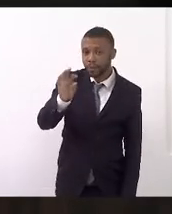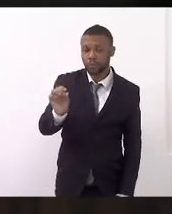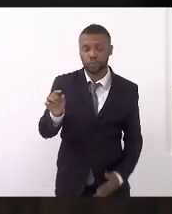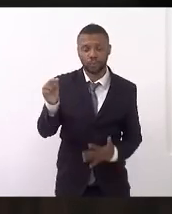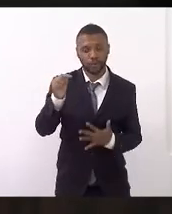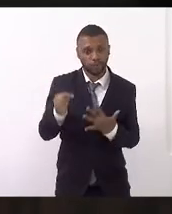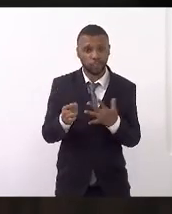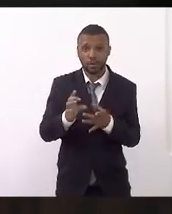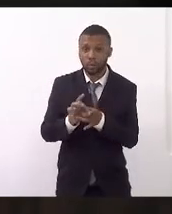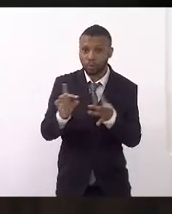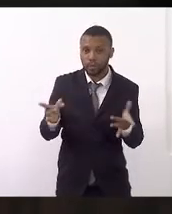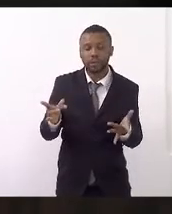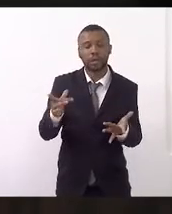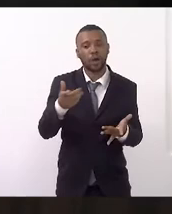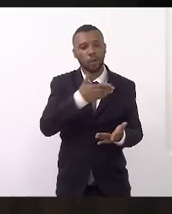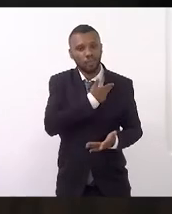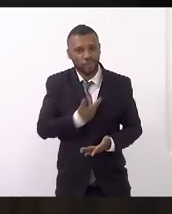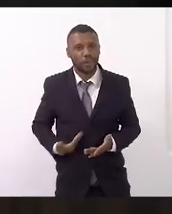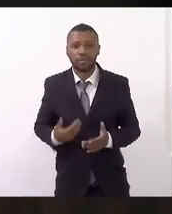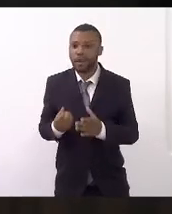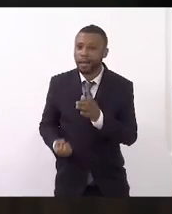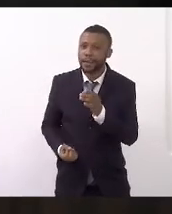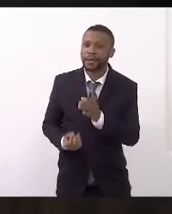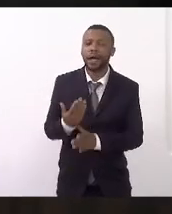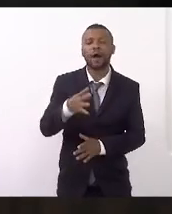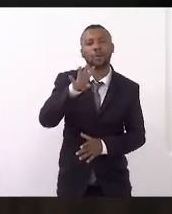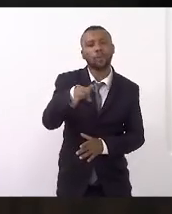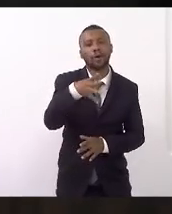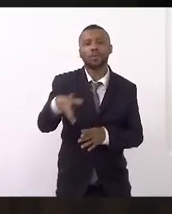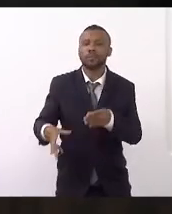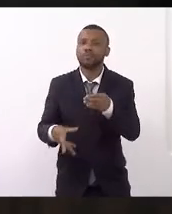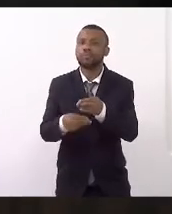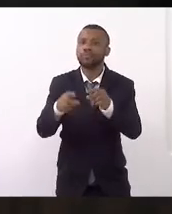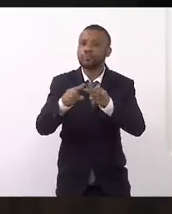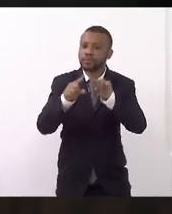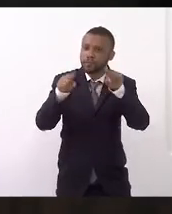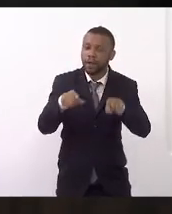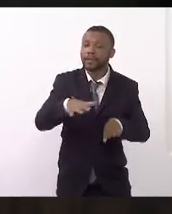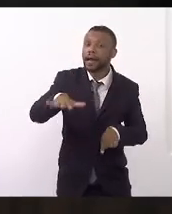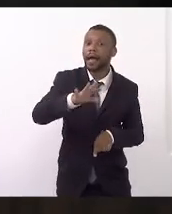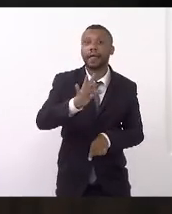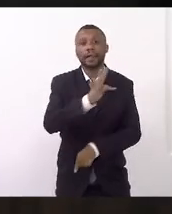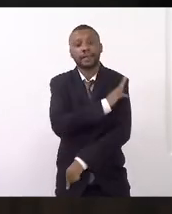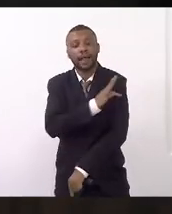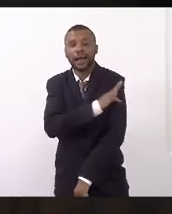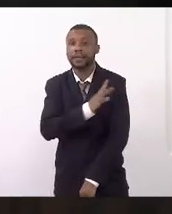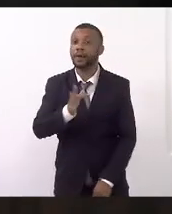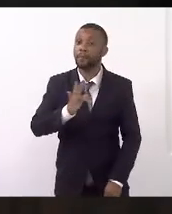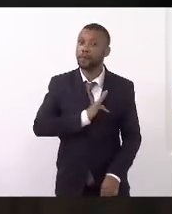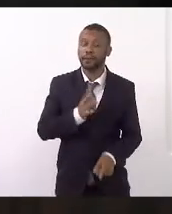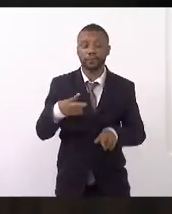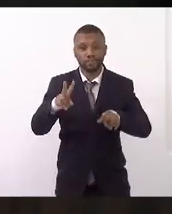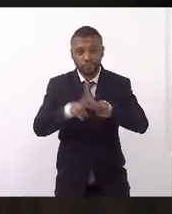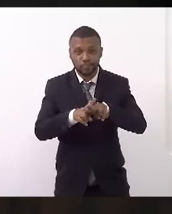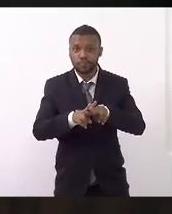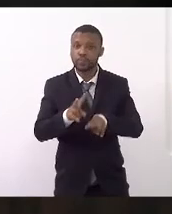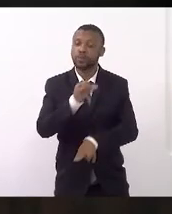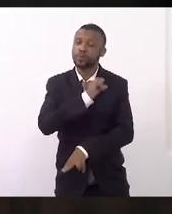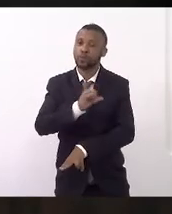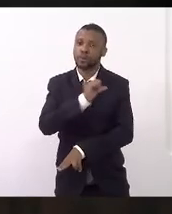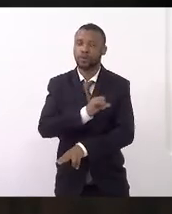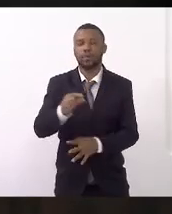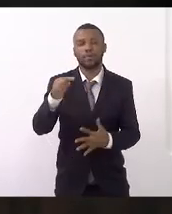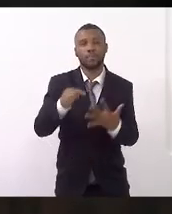Poder Executivo a criar o quadro complementar de servidores da área técnica da Polícia Penal do Estado do Rio de Janeiro e da outras providências.